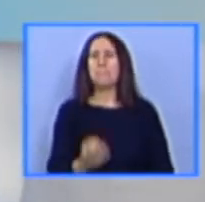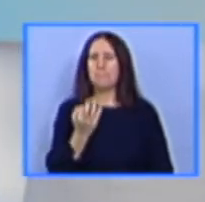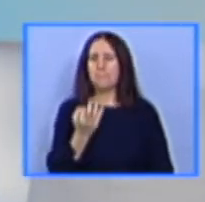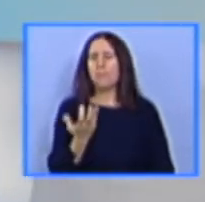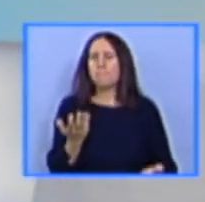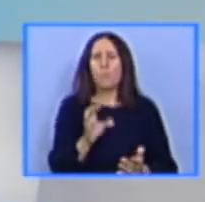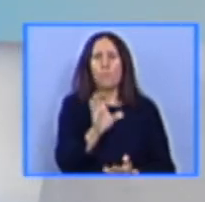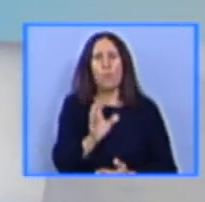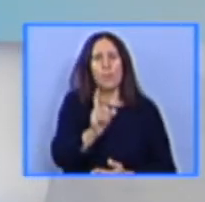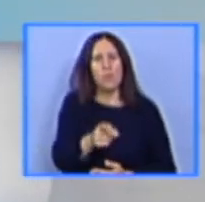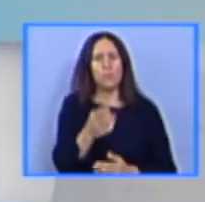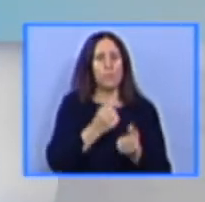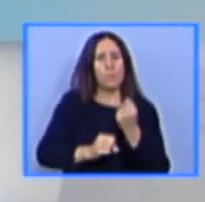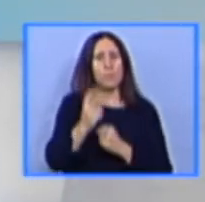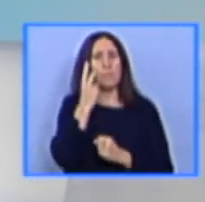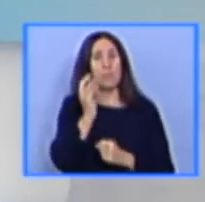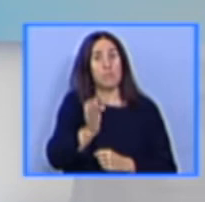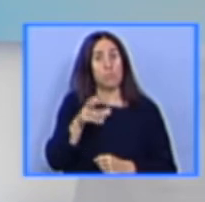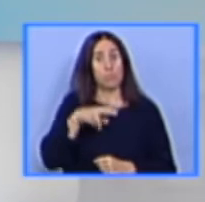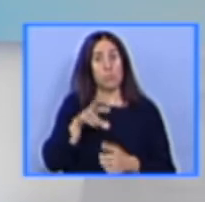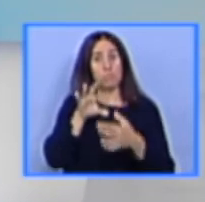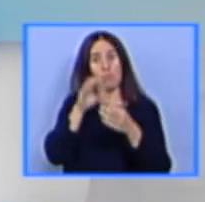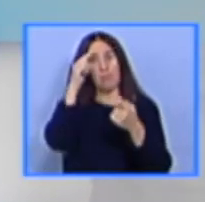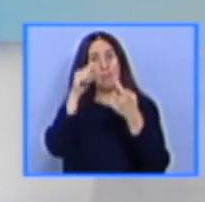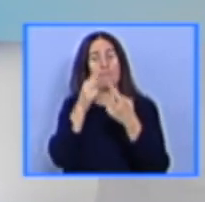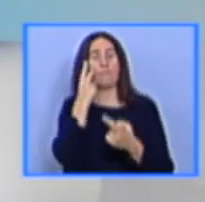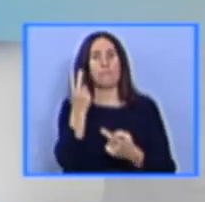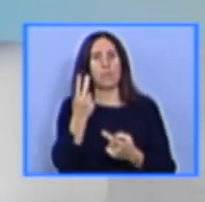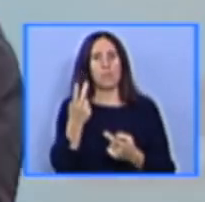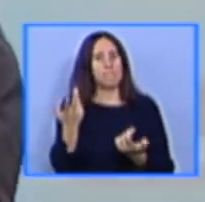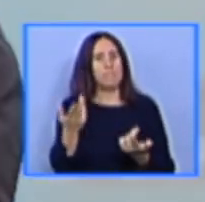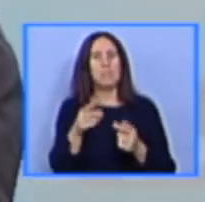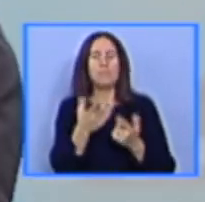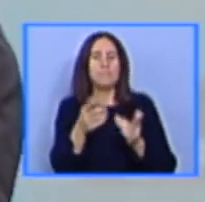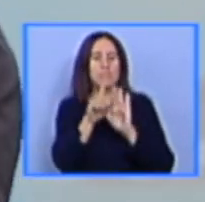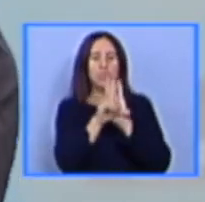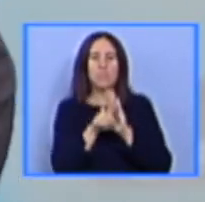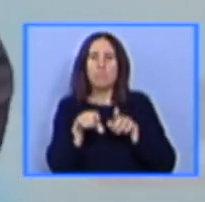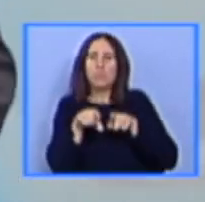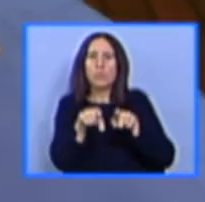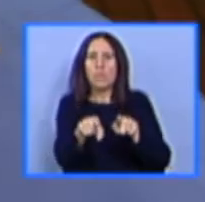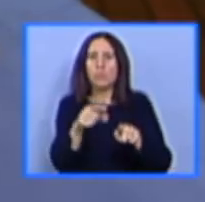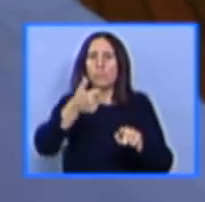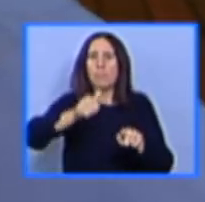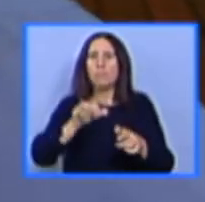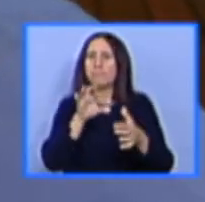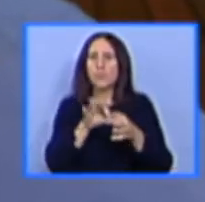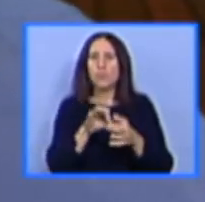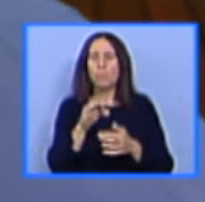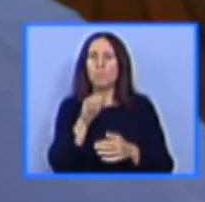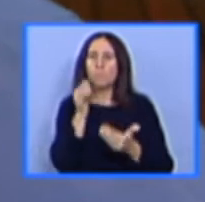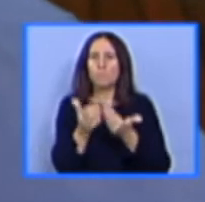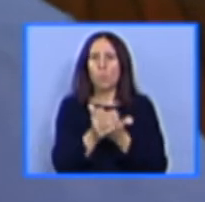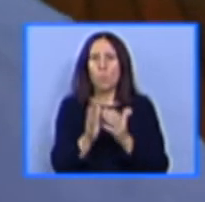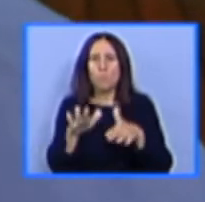pela vida e a Federação Portuguesa pela Vida acompanham, enfim, todo este processo legislativo sobre a eutanásia? Este processo